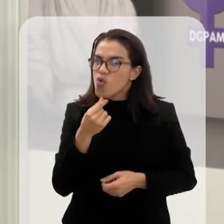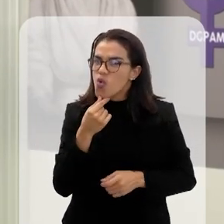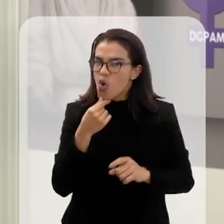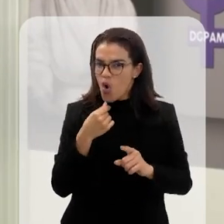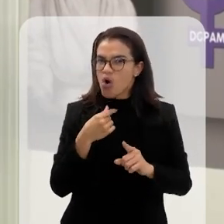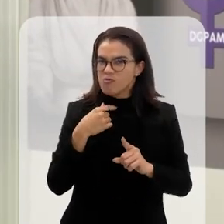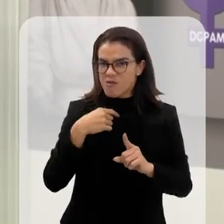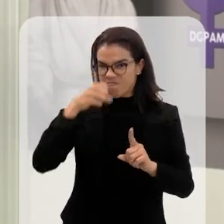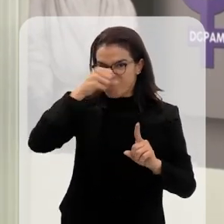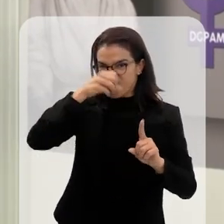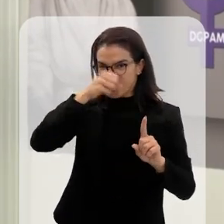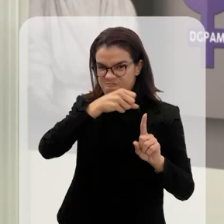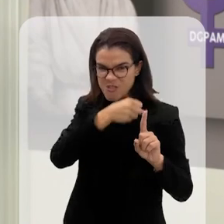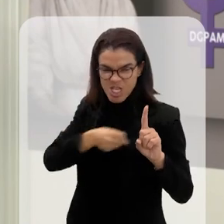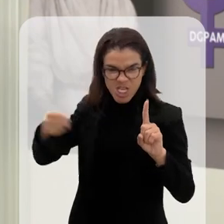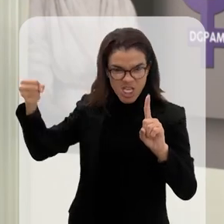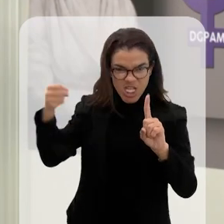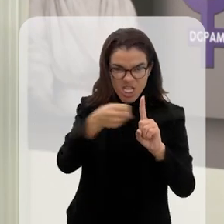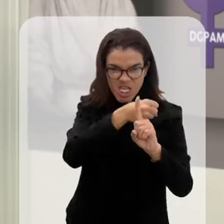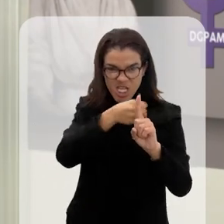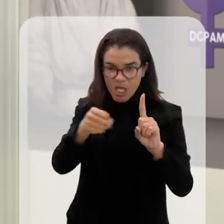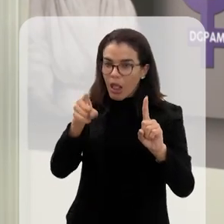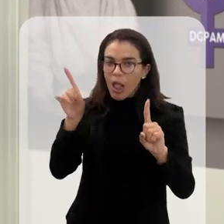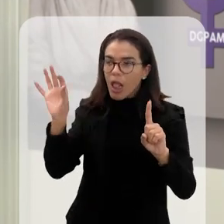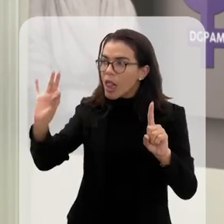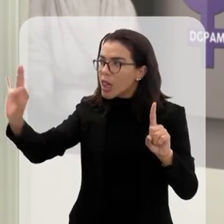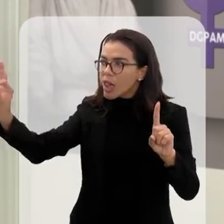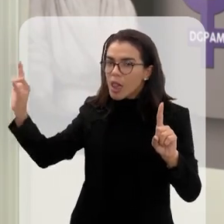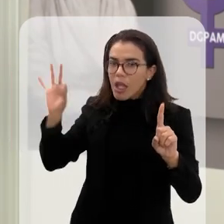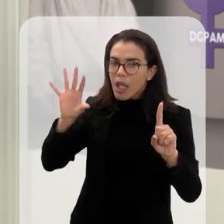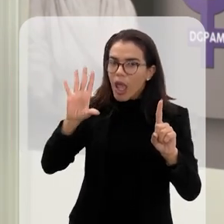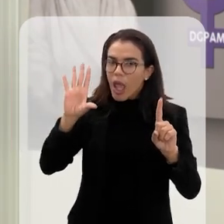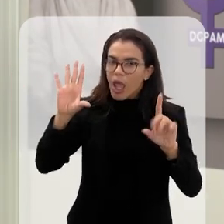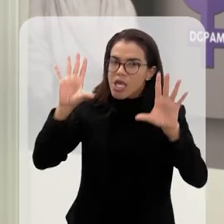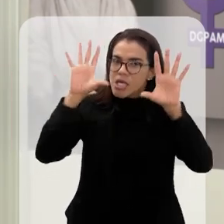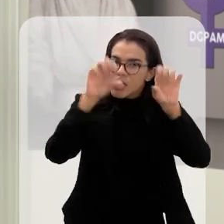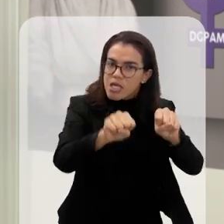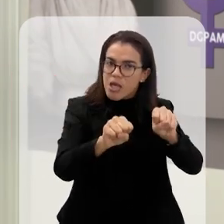do homem agredindo a mulher, ninguém se mete.